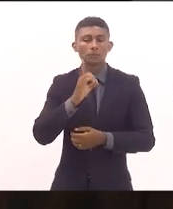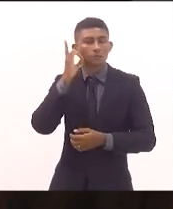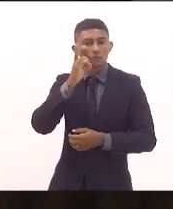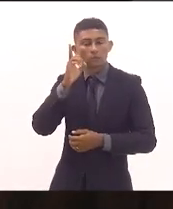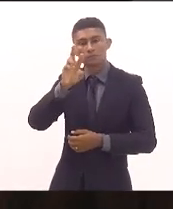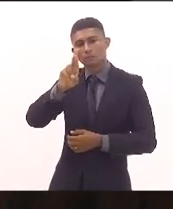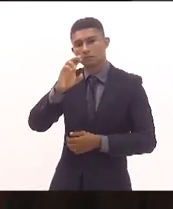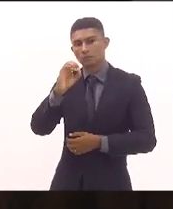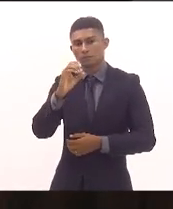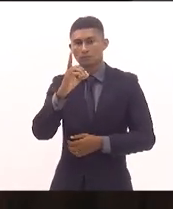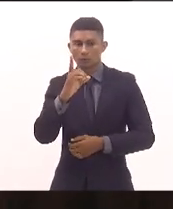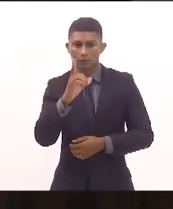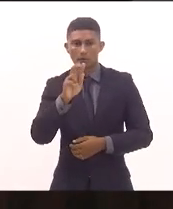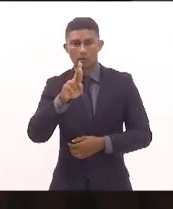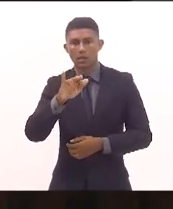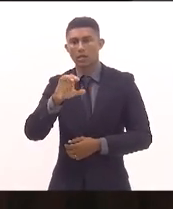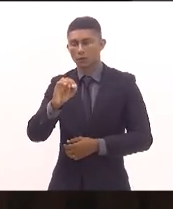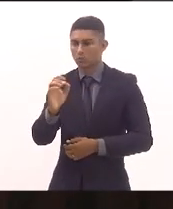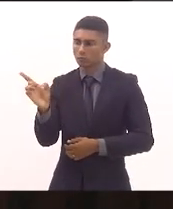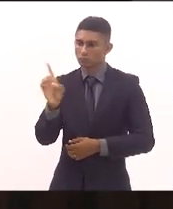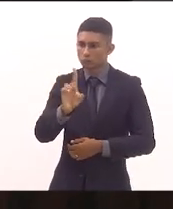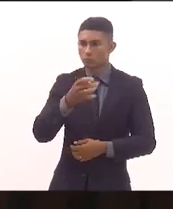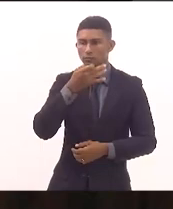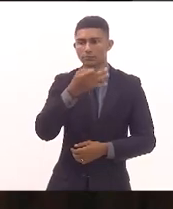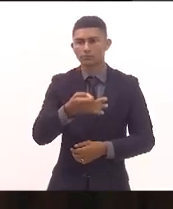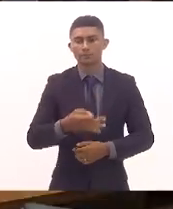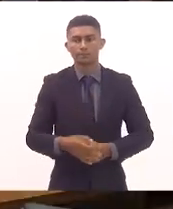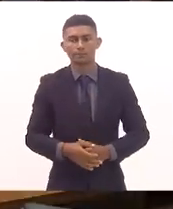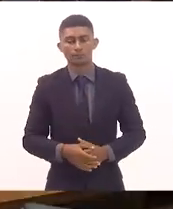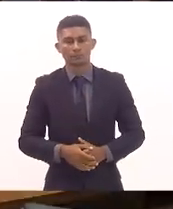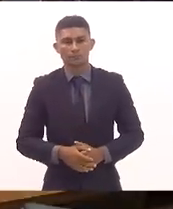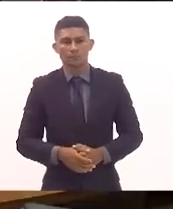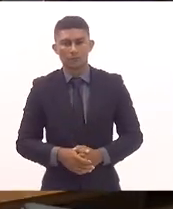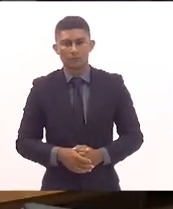parecer pela Comissão de Normas Internas.